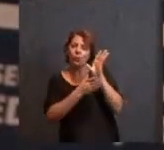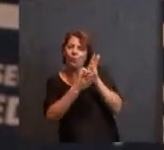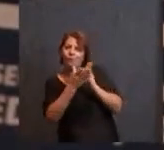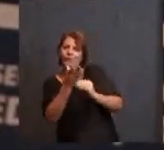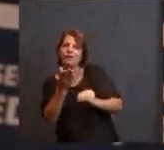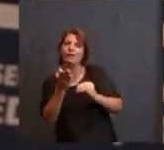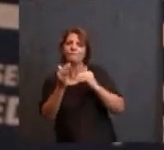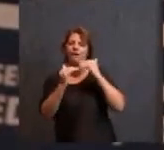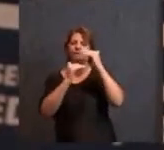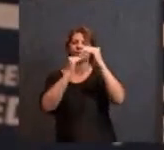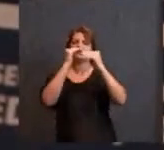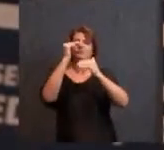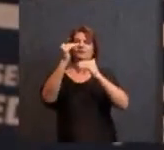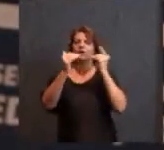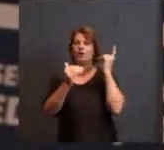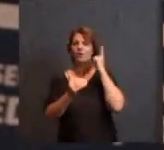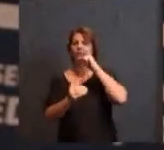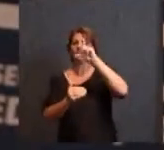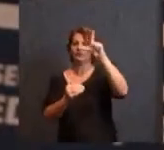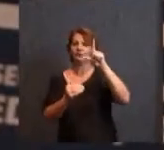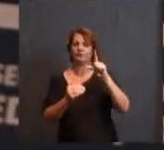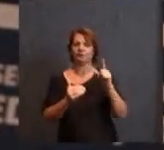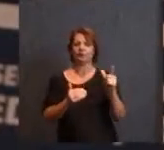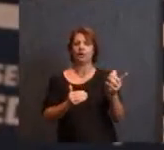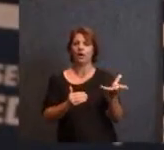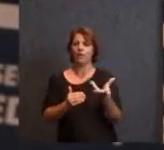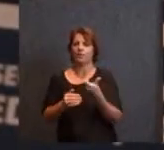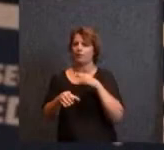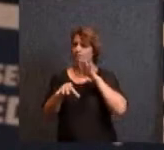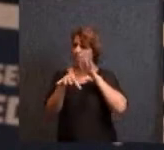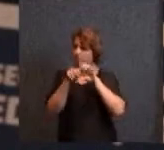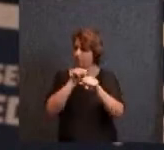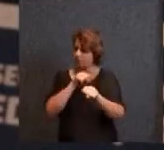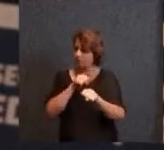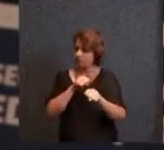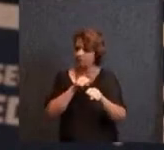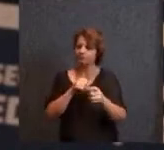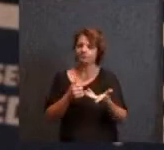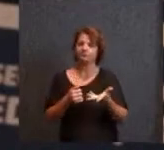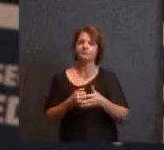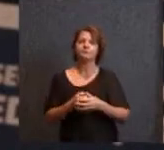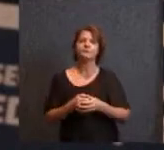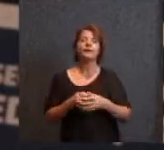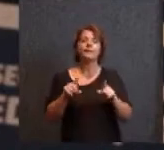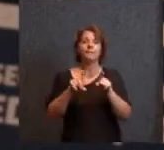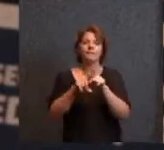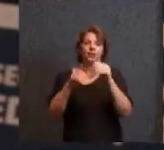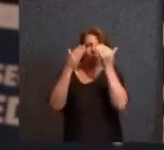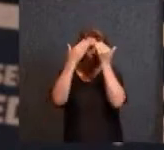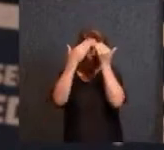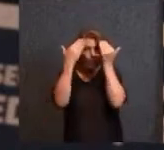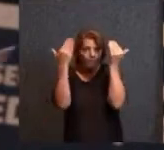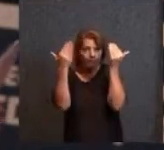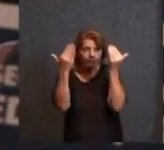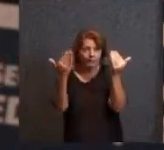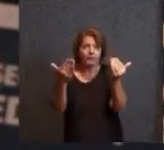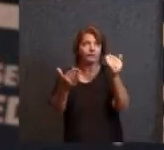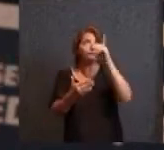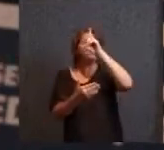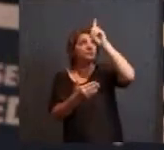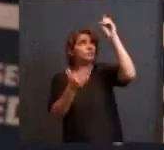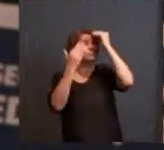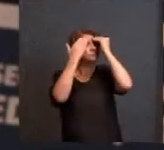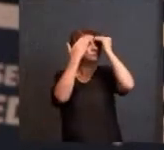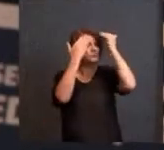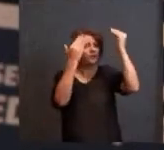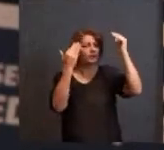poder formar ainda mais qualidade na nossa educação. Dizer, então, que ao agradecer a Deus a oportunidade de